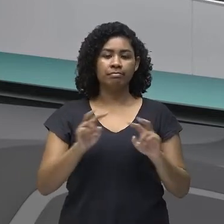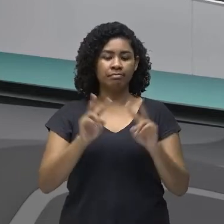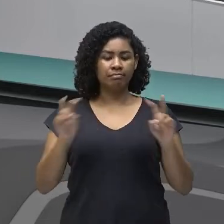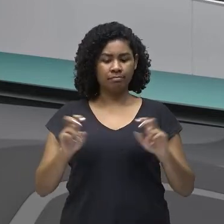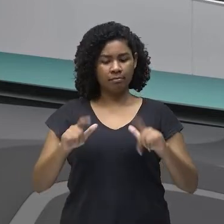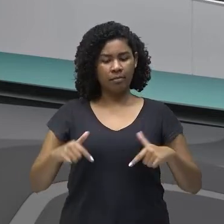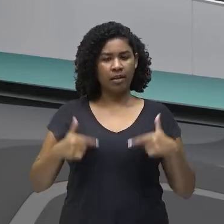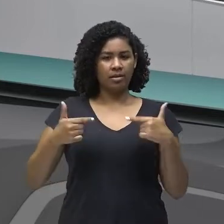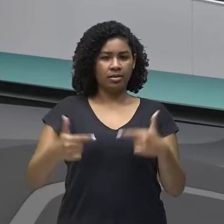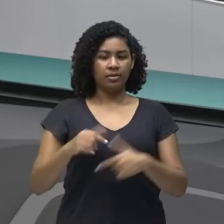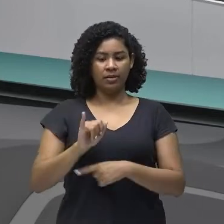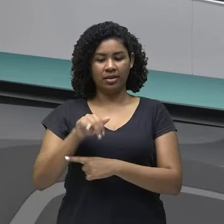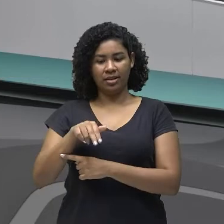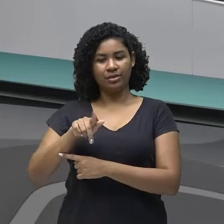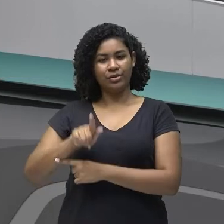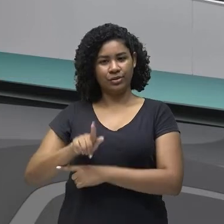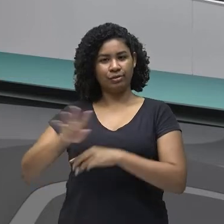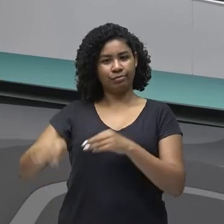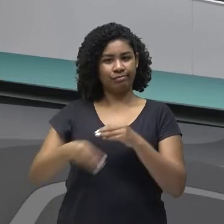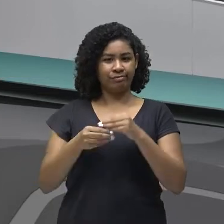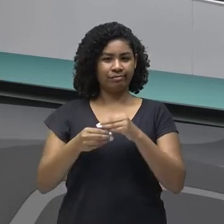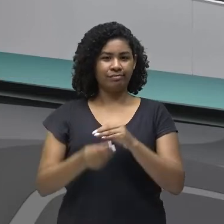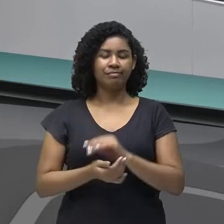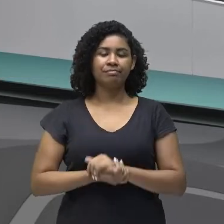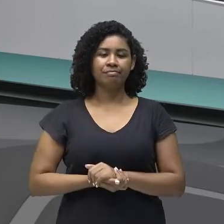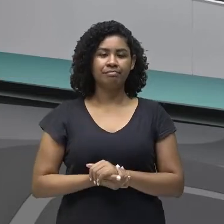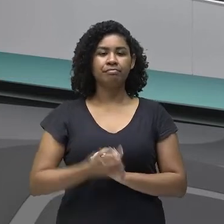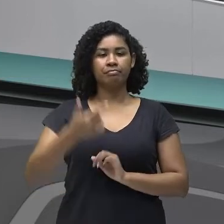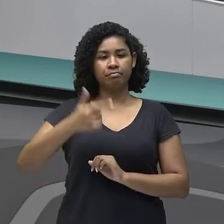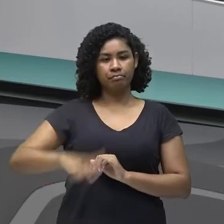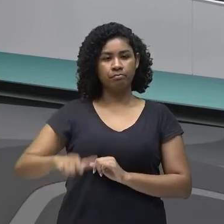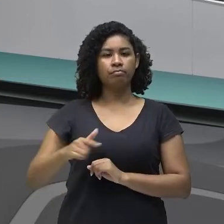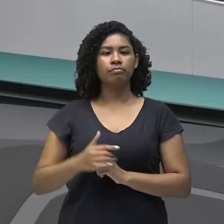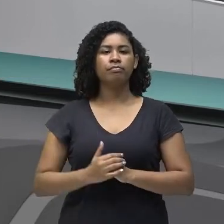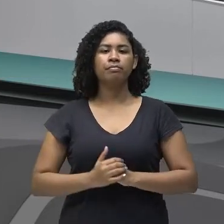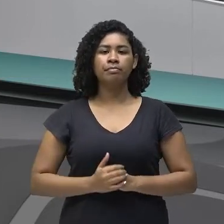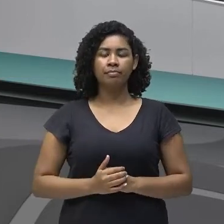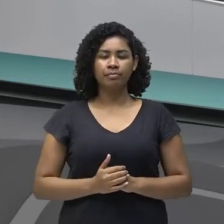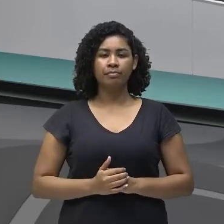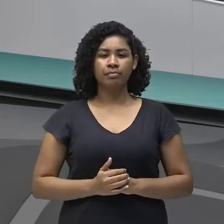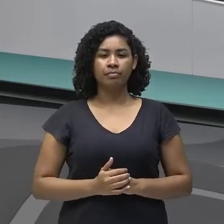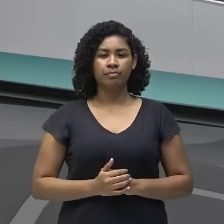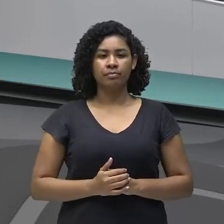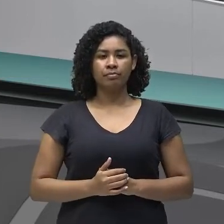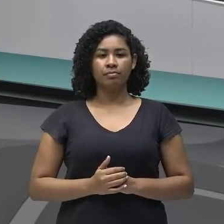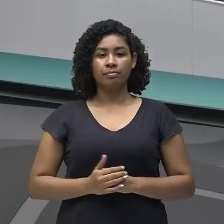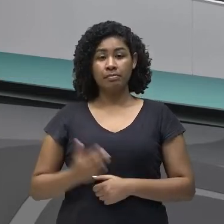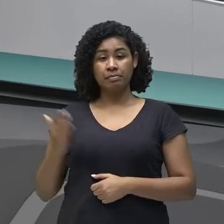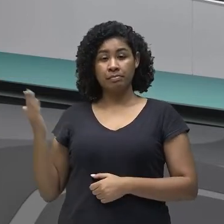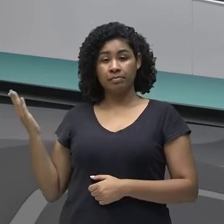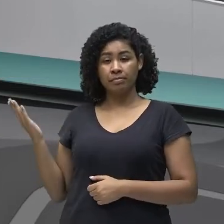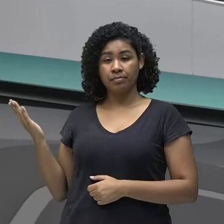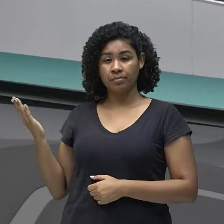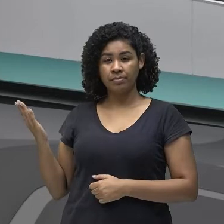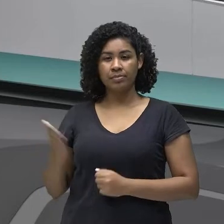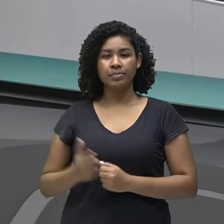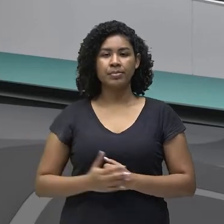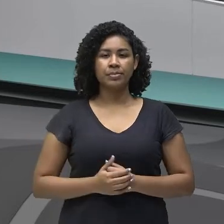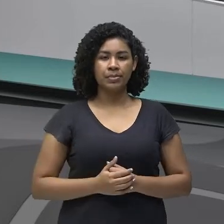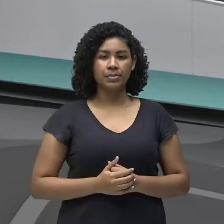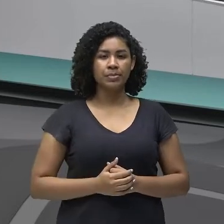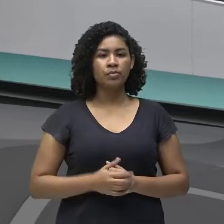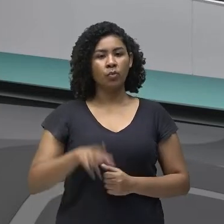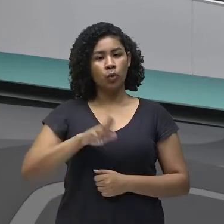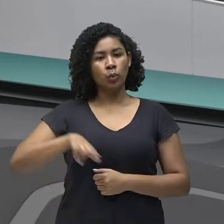com o ing. Vamos acompanhando um pouquinho mais aqui, ó. Agora nós vamos ver os pronomes pessoais da forma do